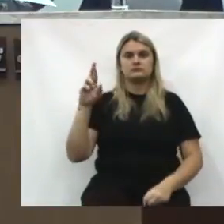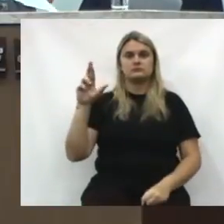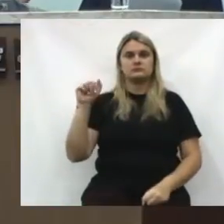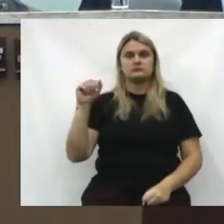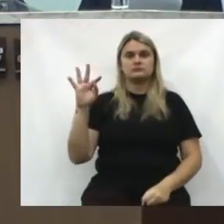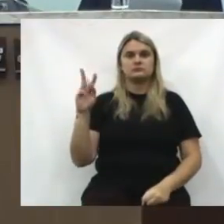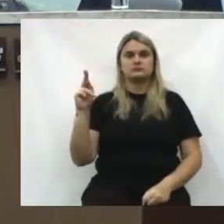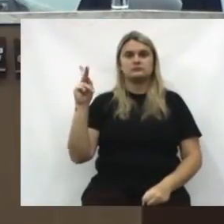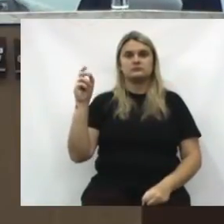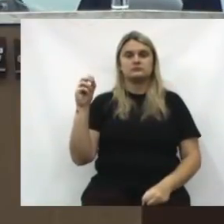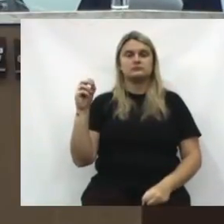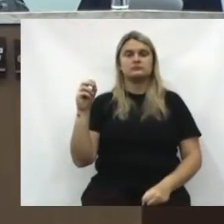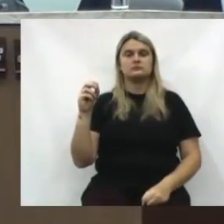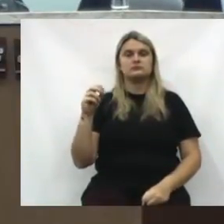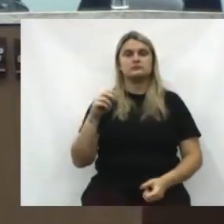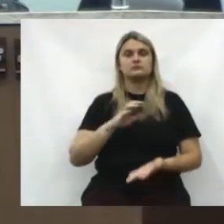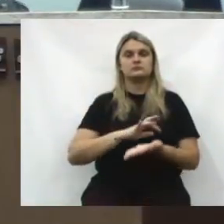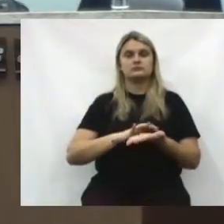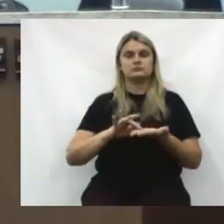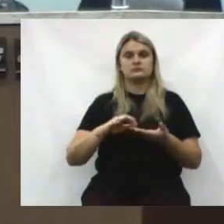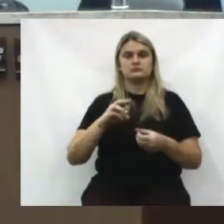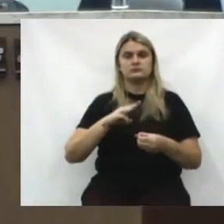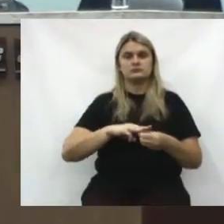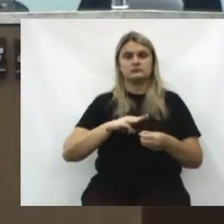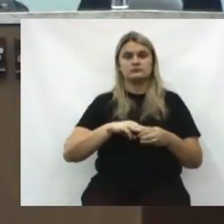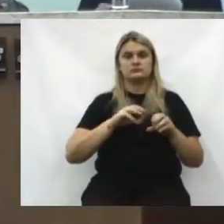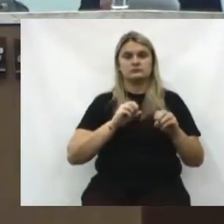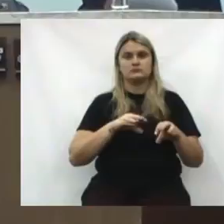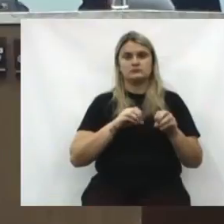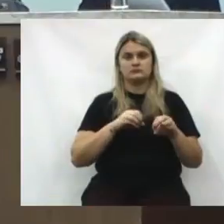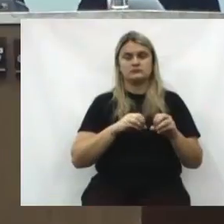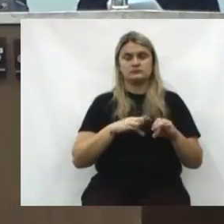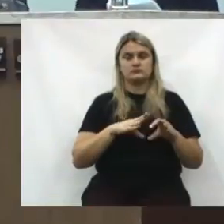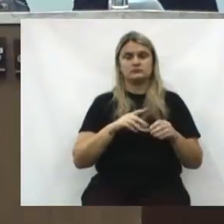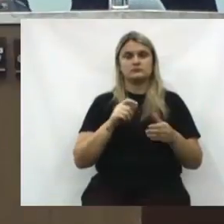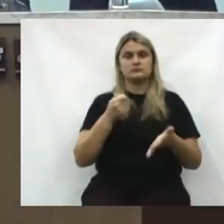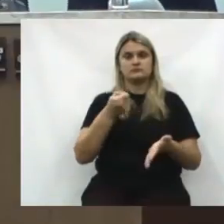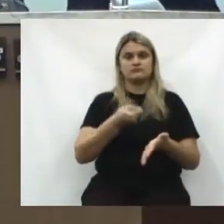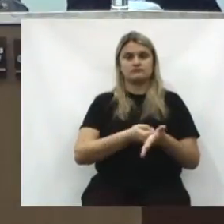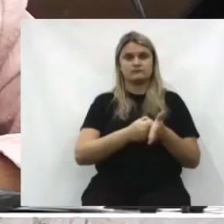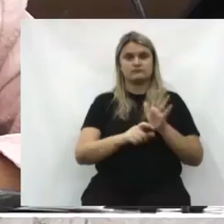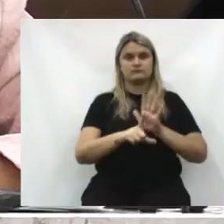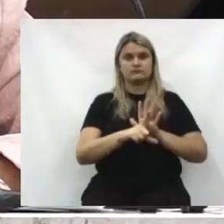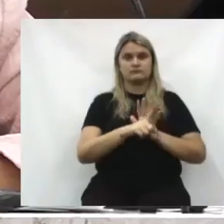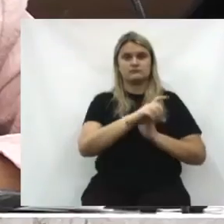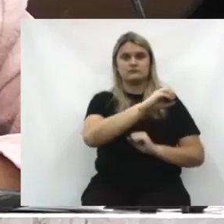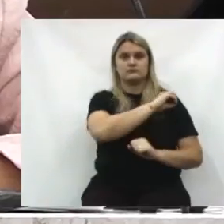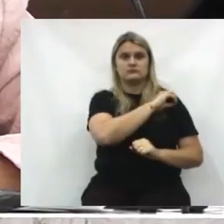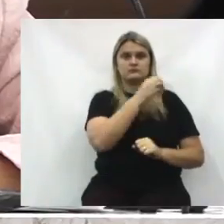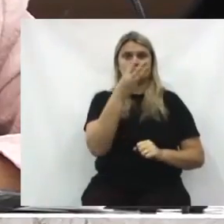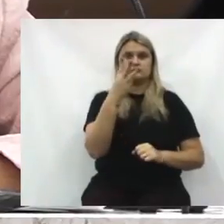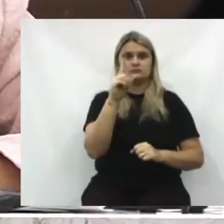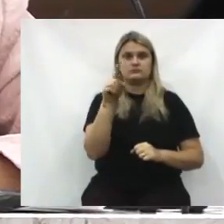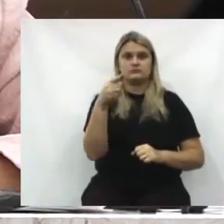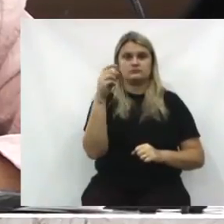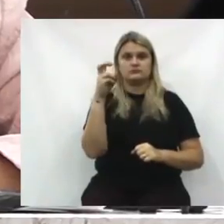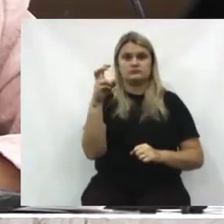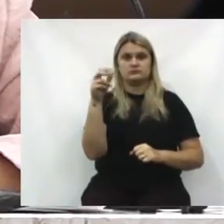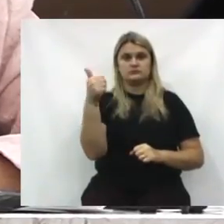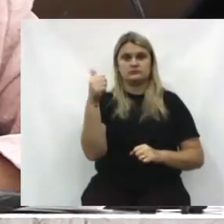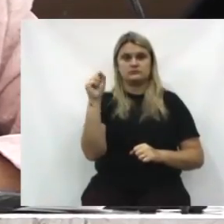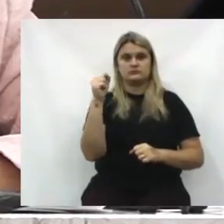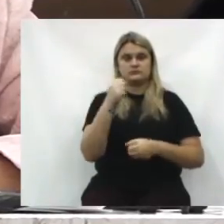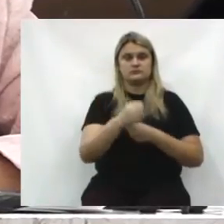30/2017, do vereador Valdecir José Rático, a Secretaria Municipal de Educação, para que cumpra a Lei número